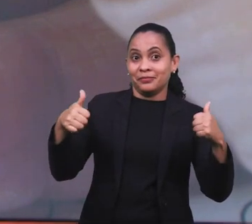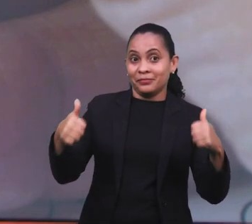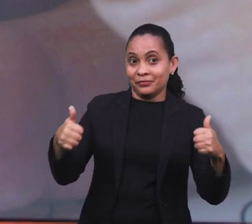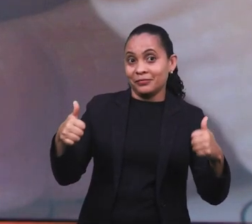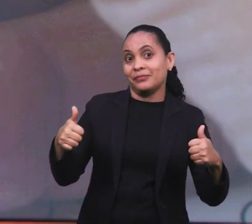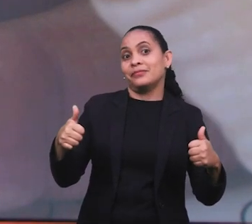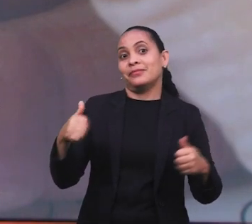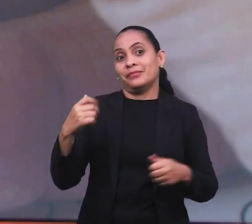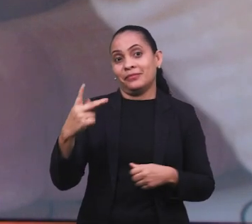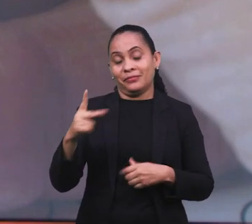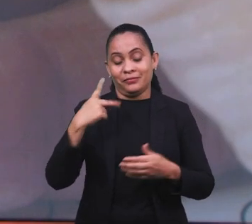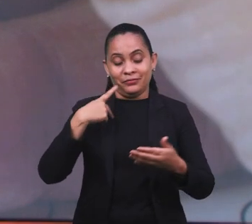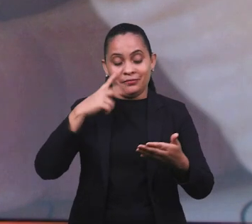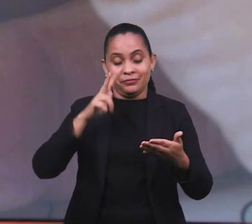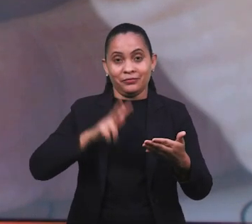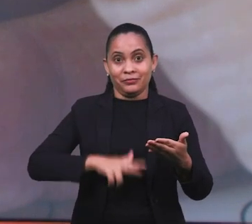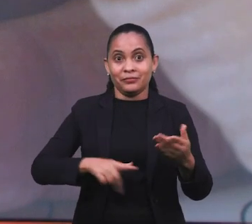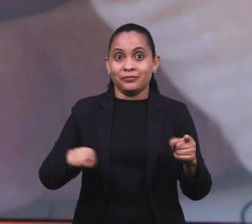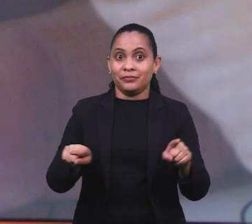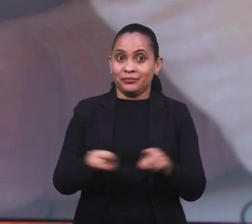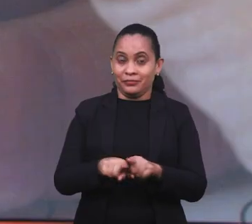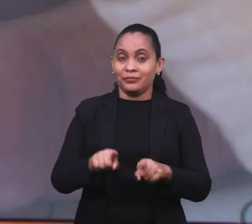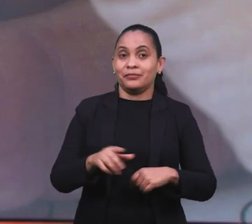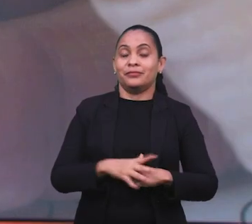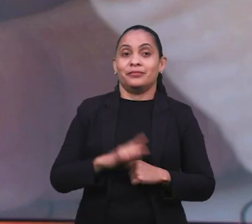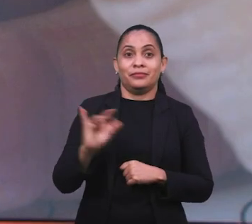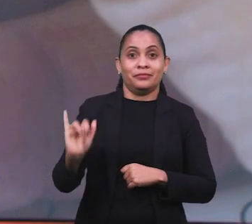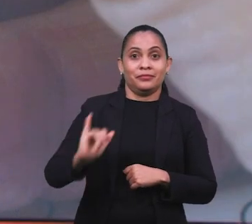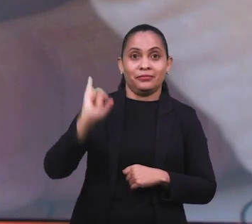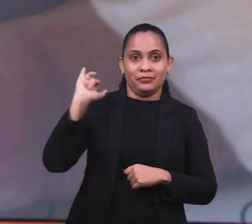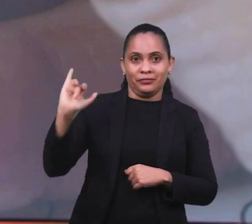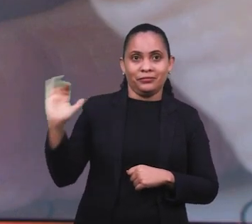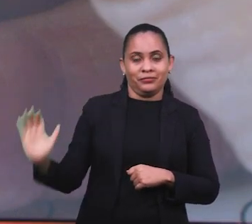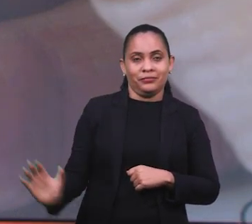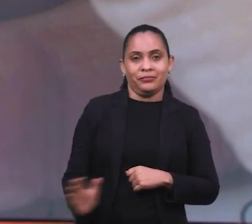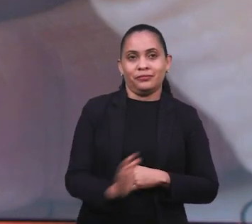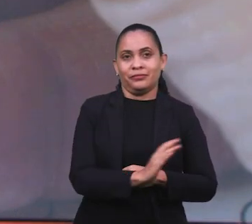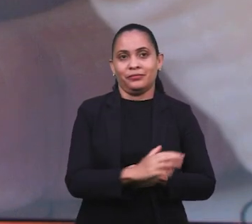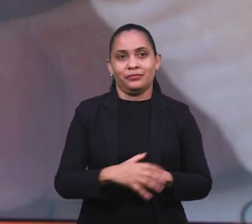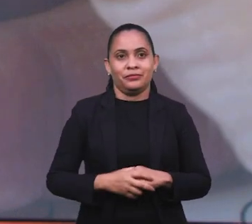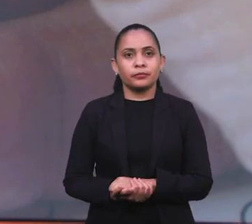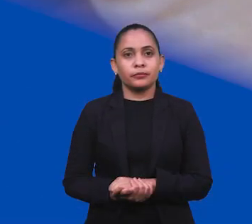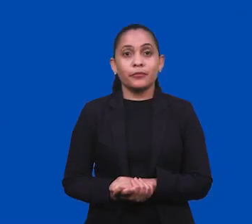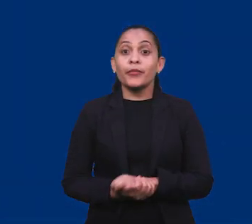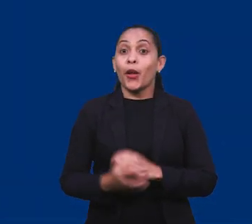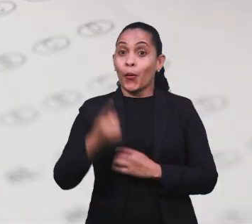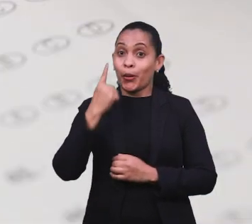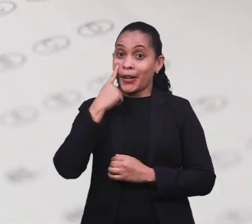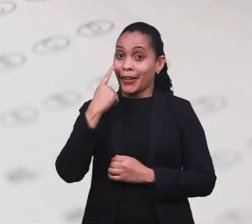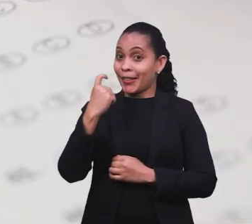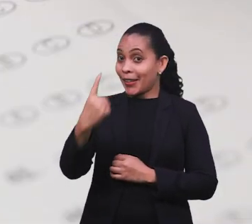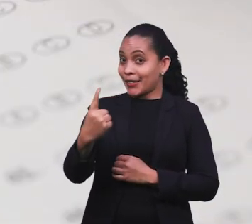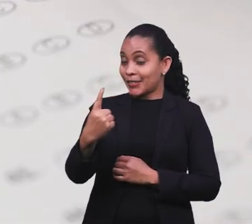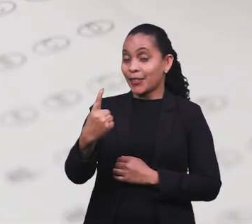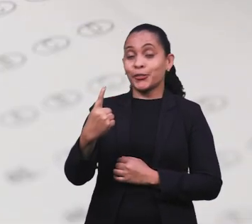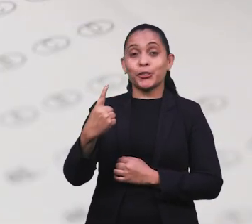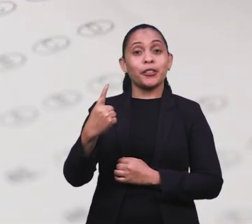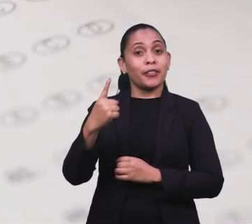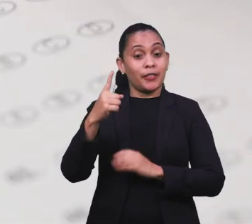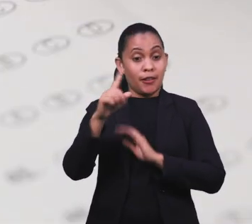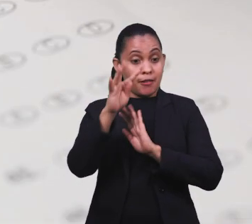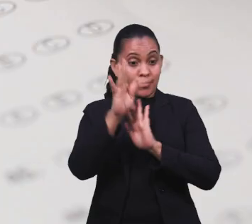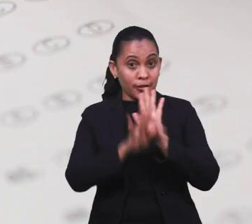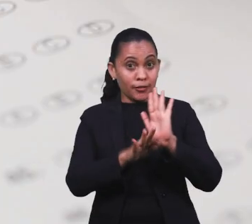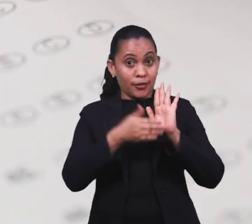a qualidade da sua leitura, né? É um tema bastante importante. Então vamos lá, ó. Olha que interessante essa palavra aqui.